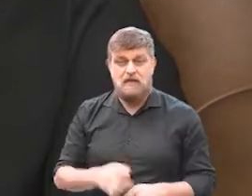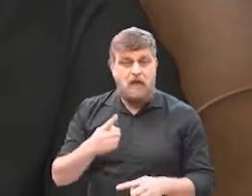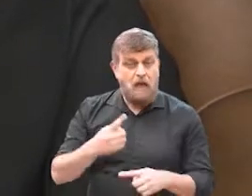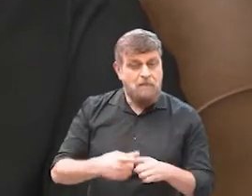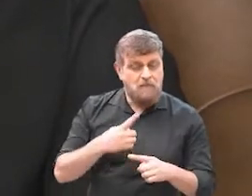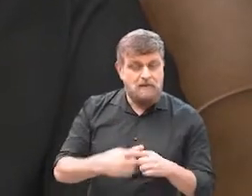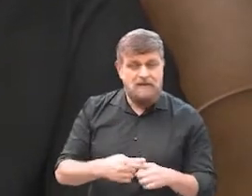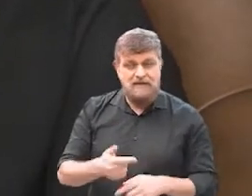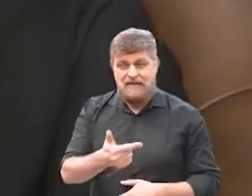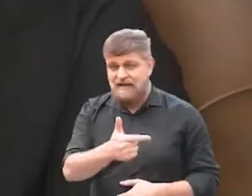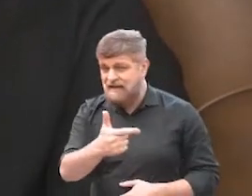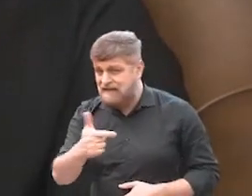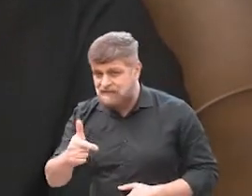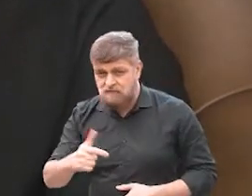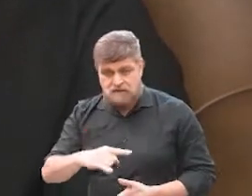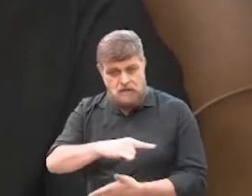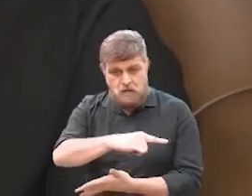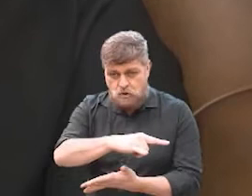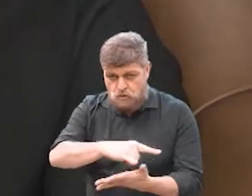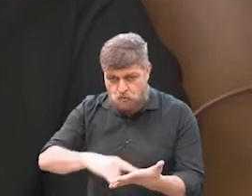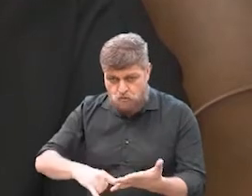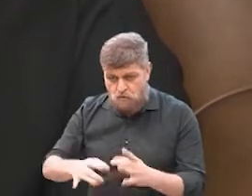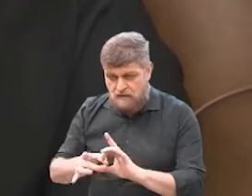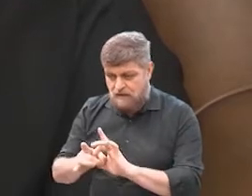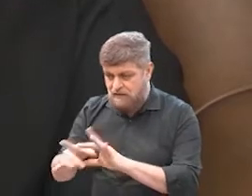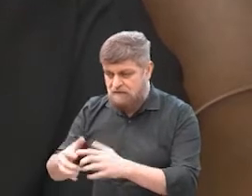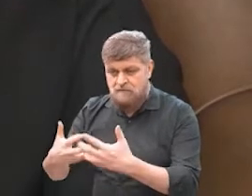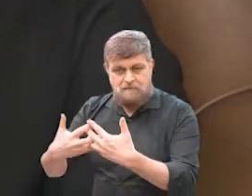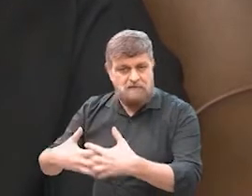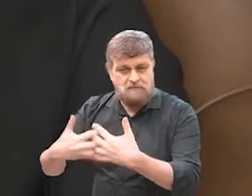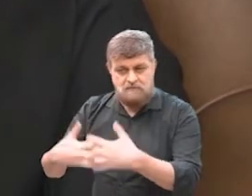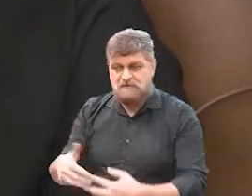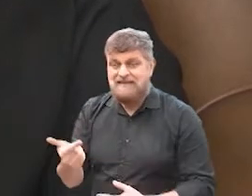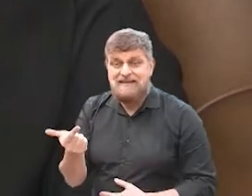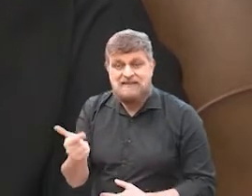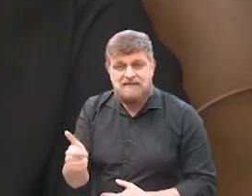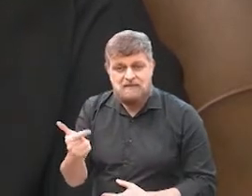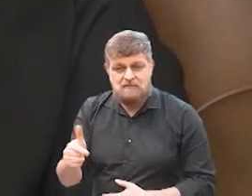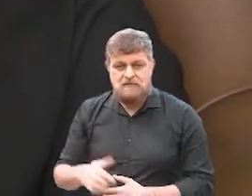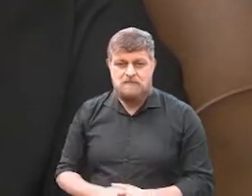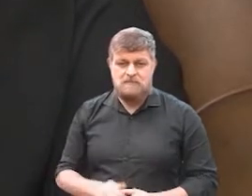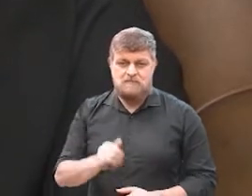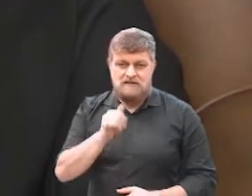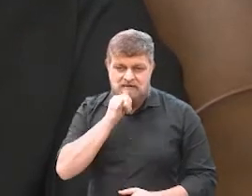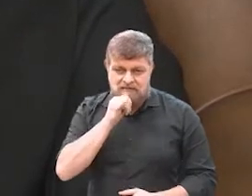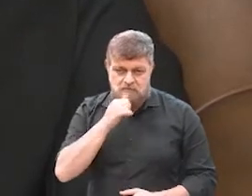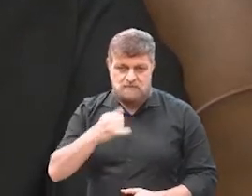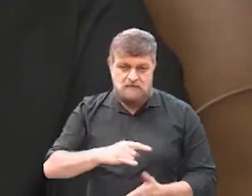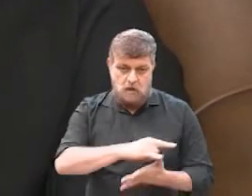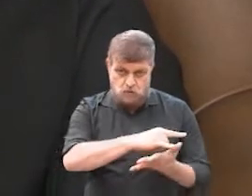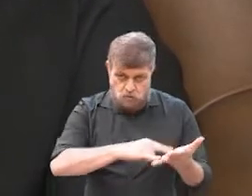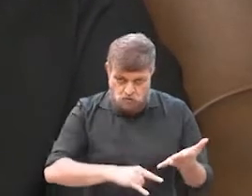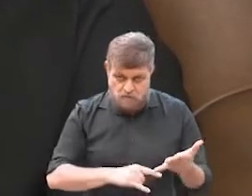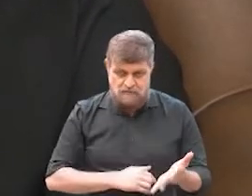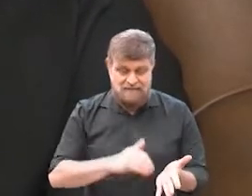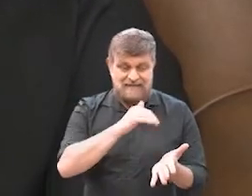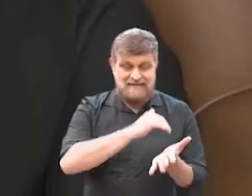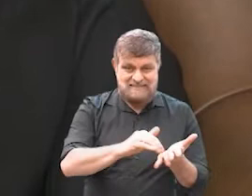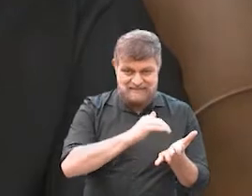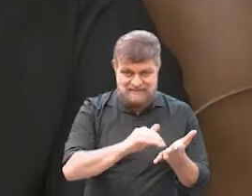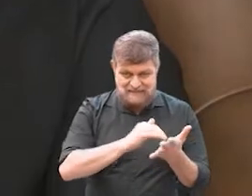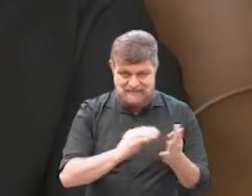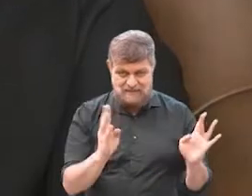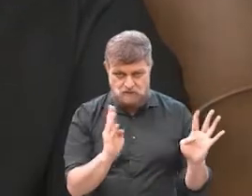Porque não tem todas as licenças necessárias de funcionamento. ou seja, a licença da Secretaria